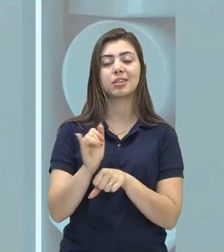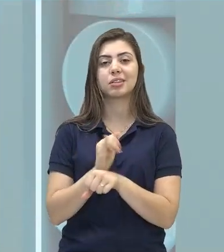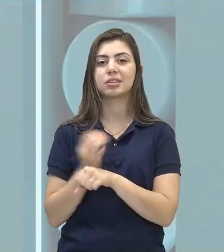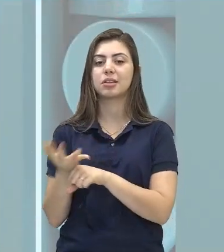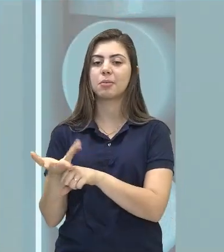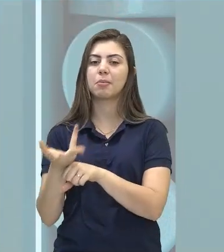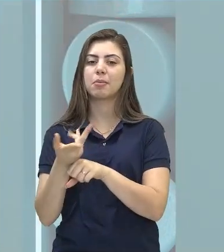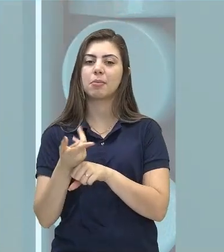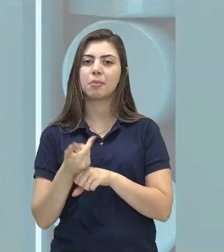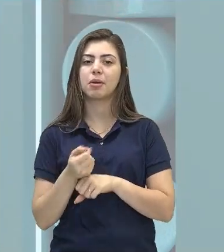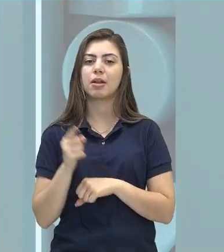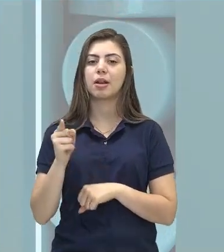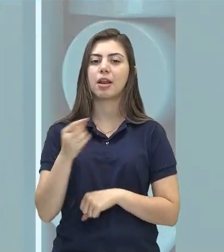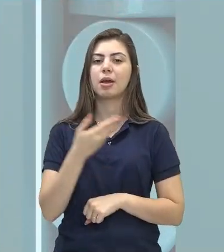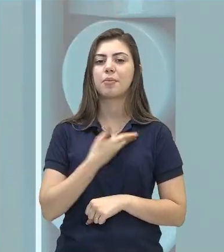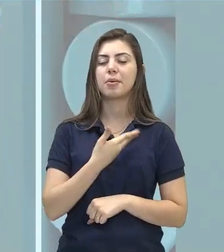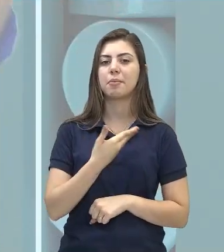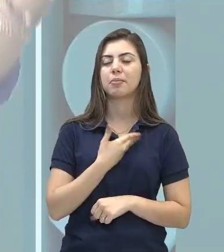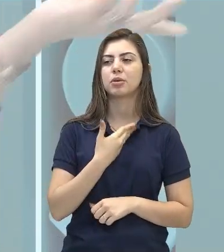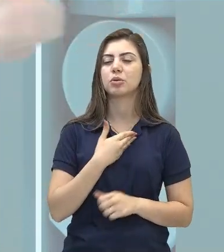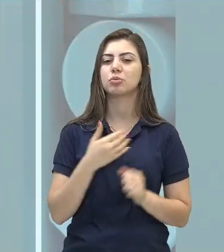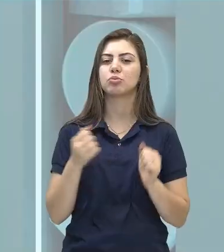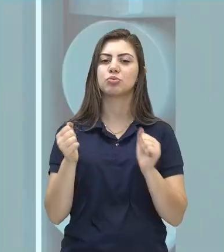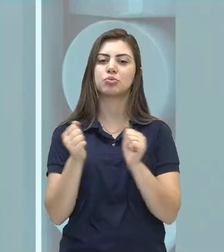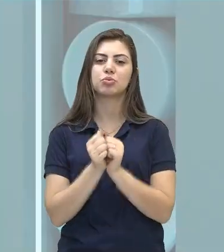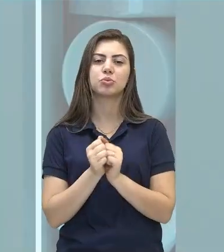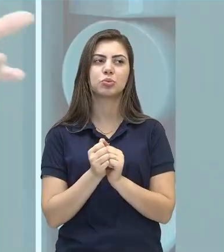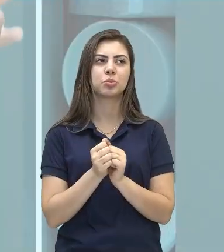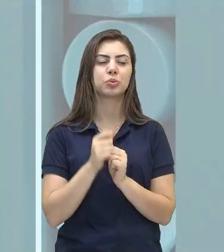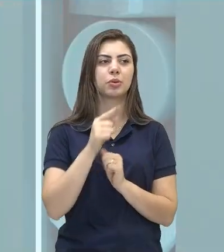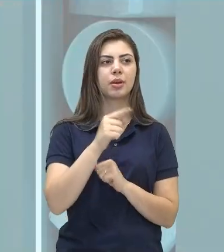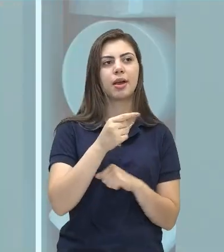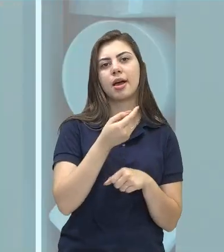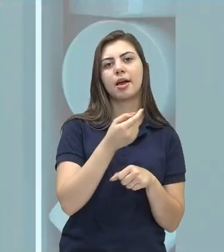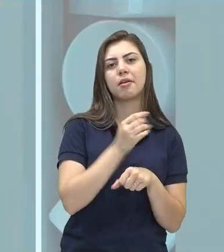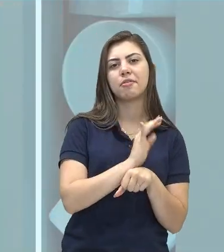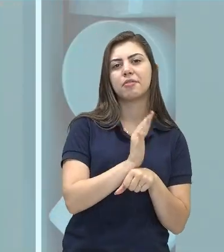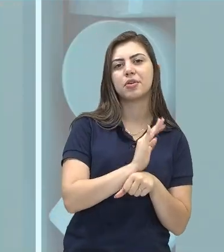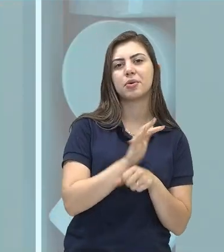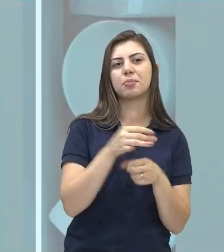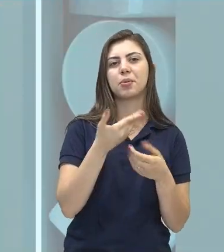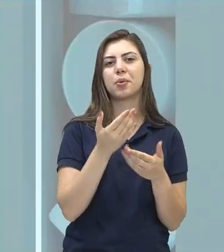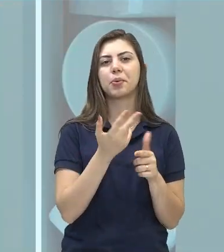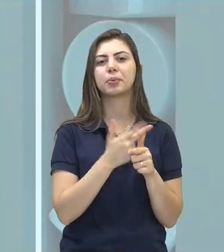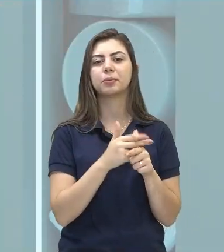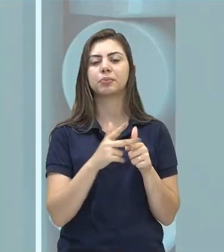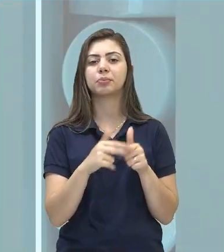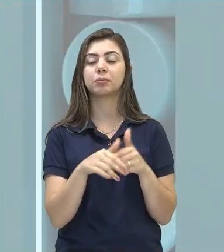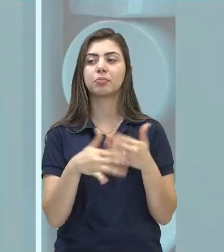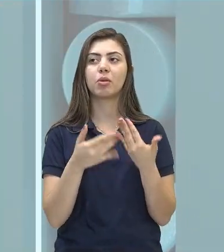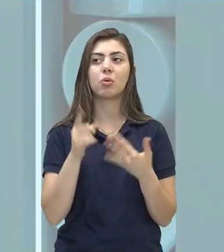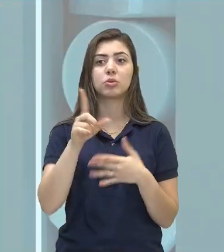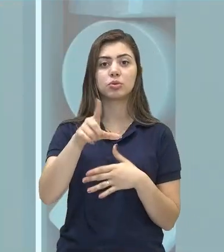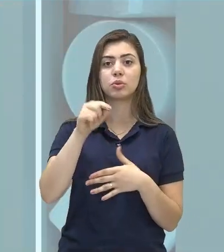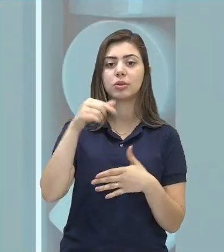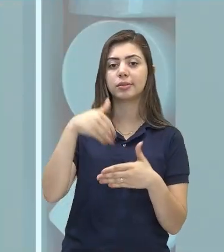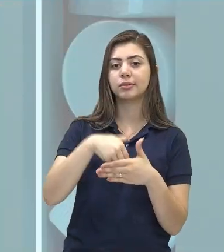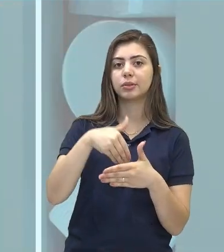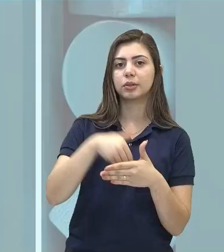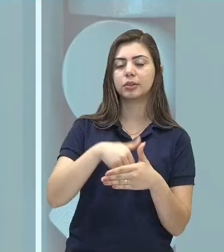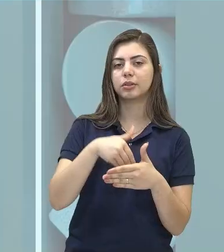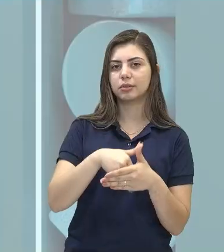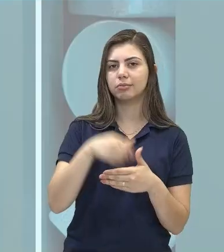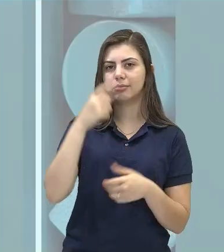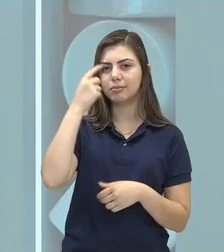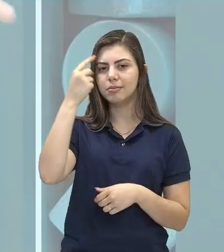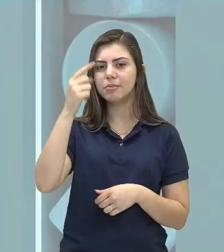você tenta convencer esse amigo a assistir a um filme, a uma série, ou votar em alguém. Lembra que você tá nas